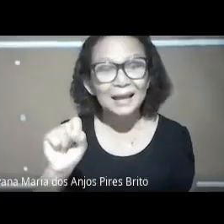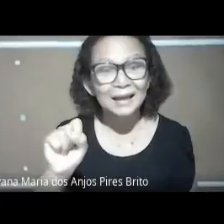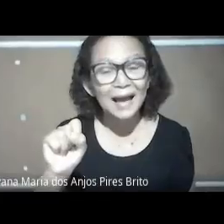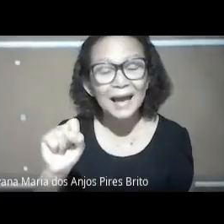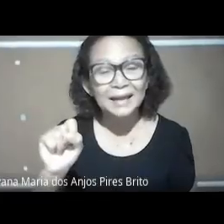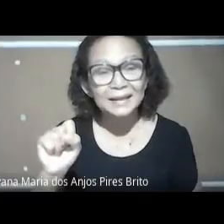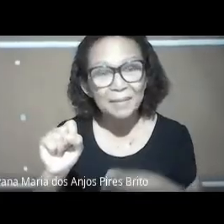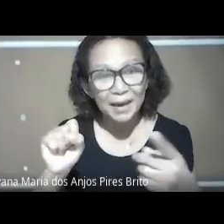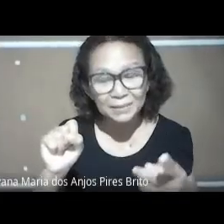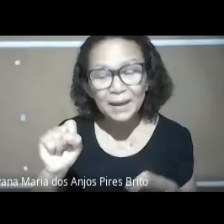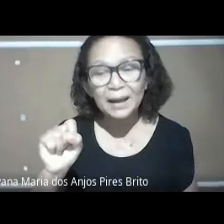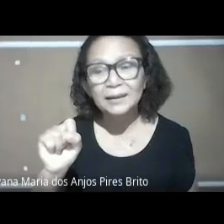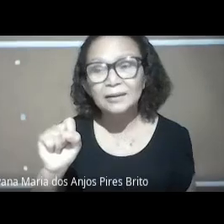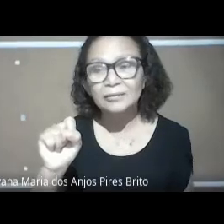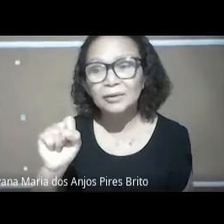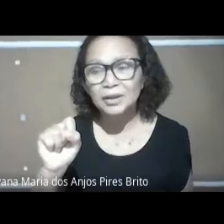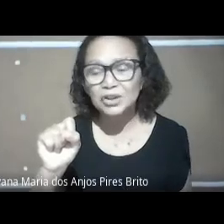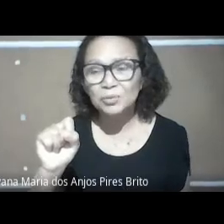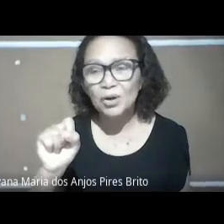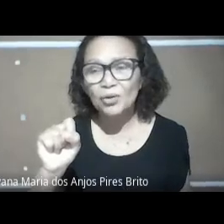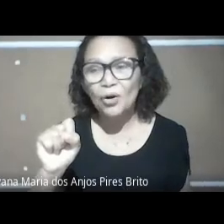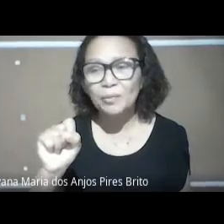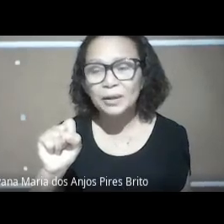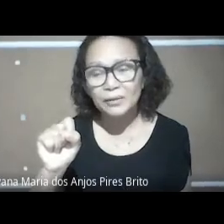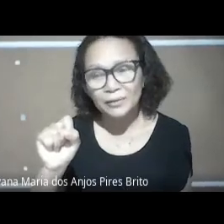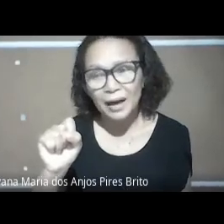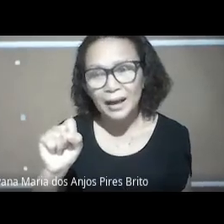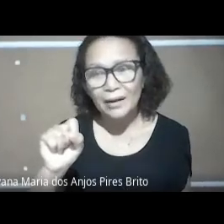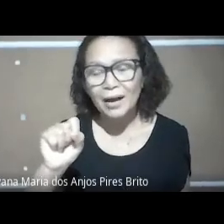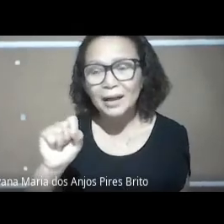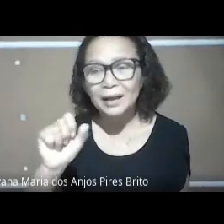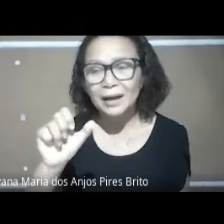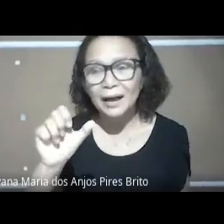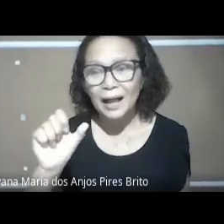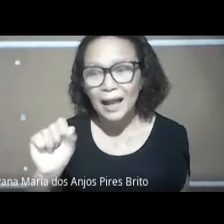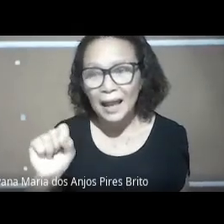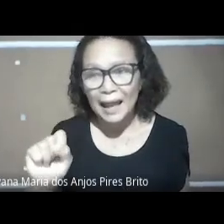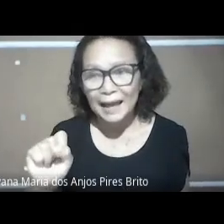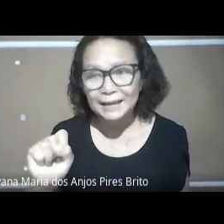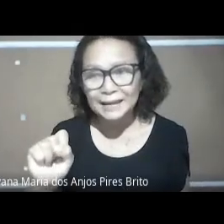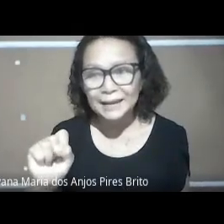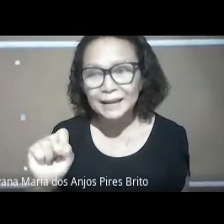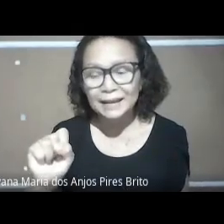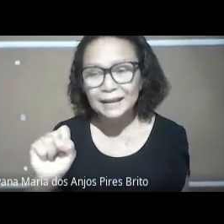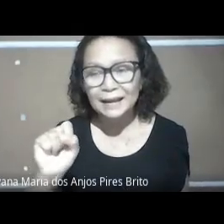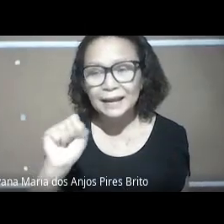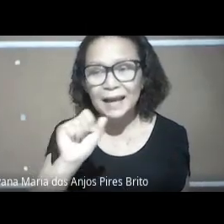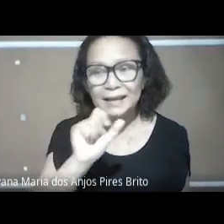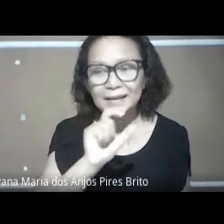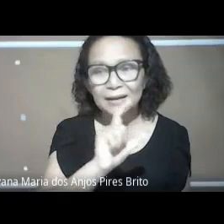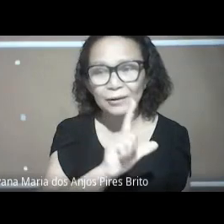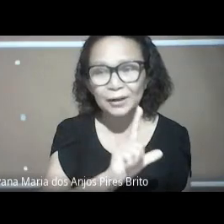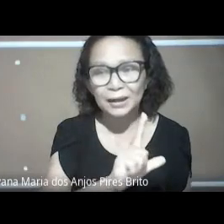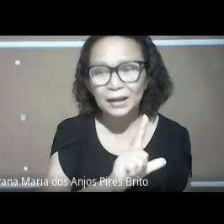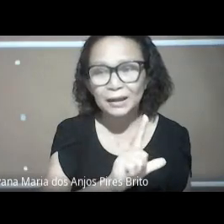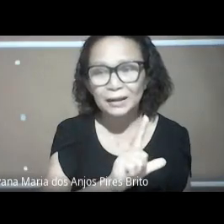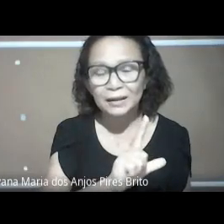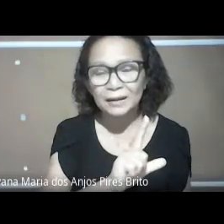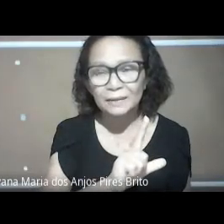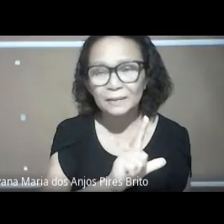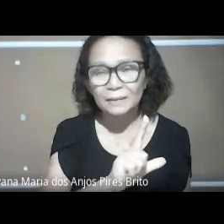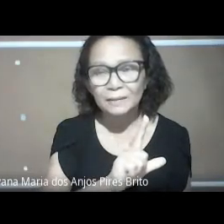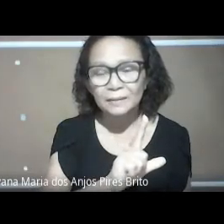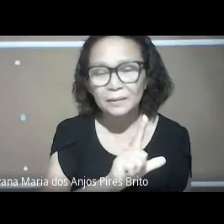a letra S, a mesma letra do início do meu nome. Falei agorinha. S, e esse outro aqui?